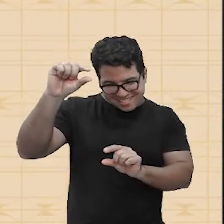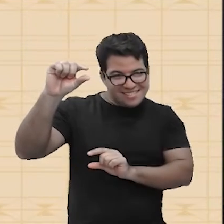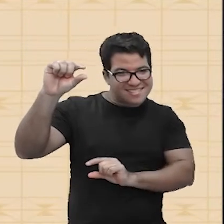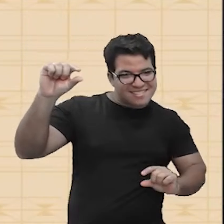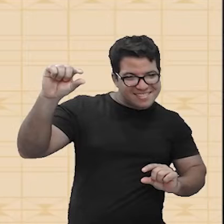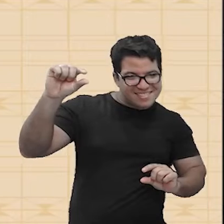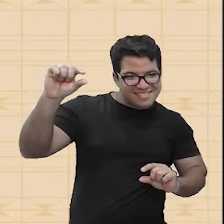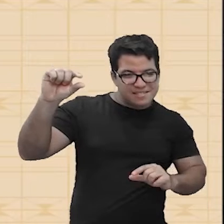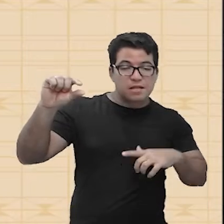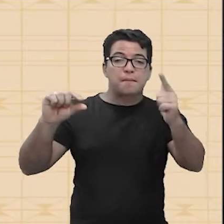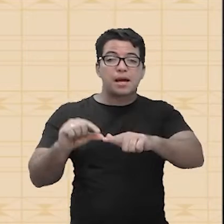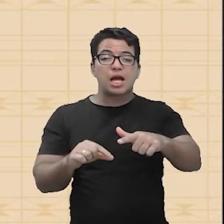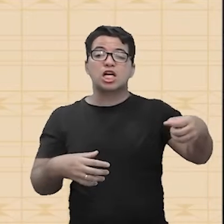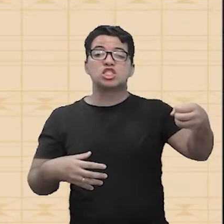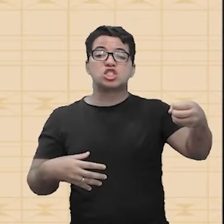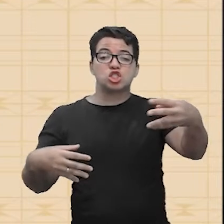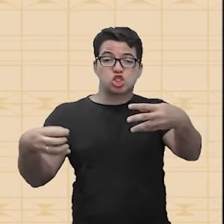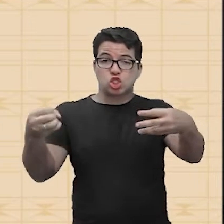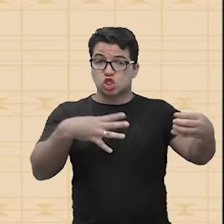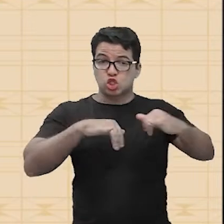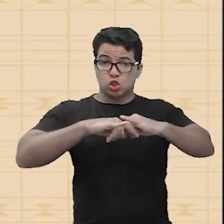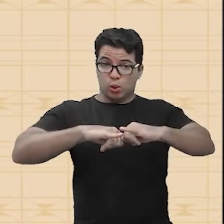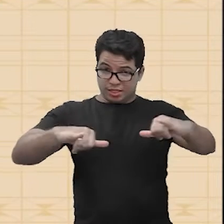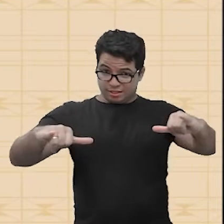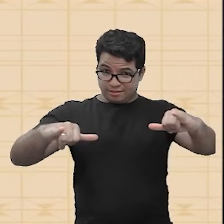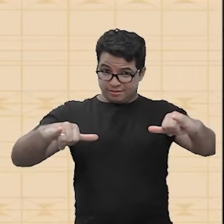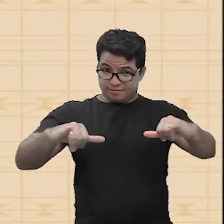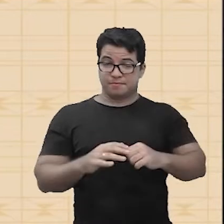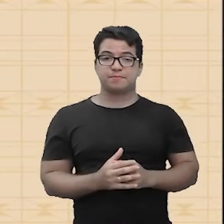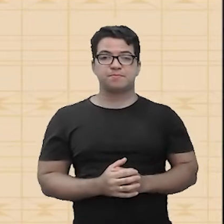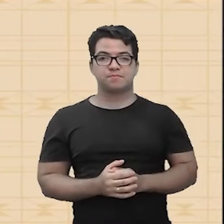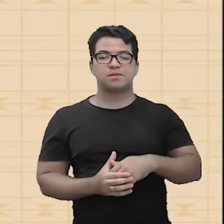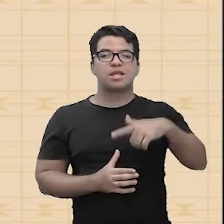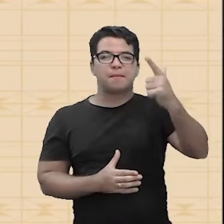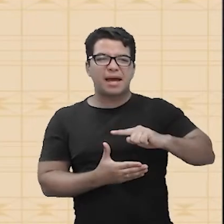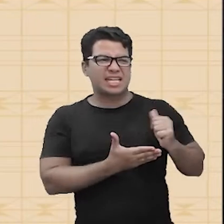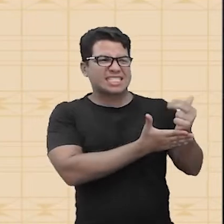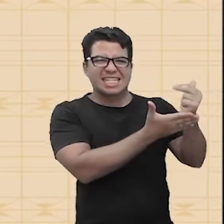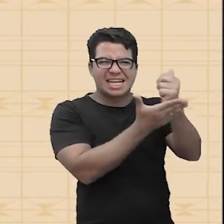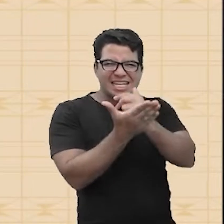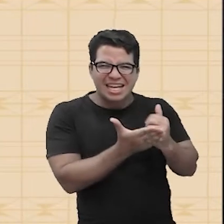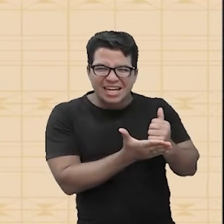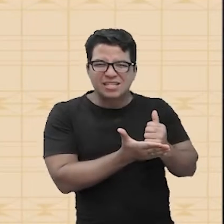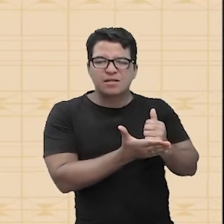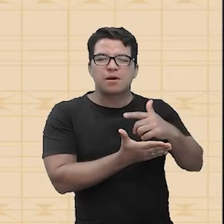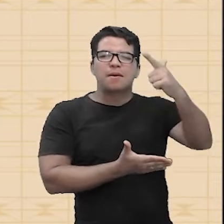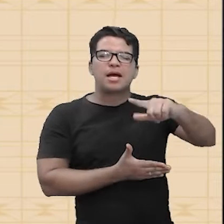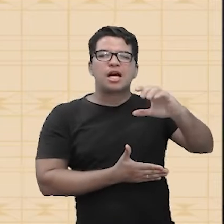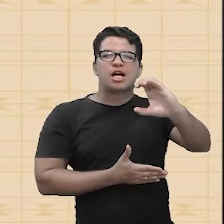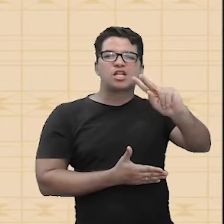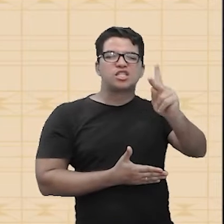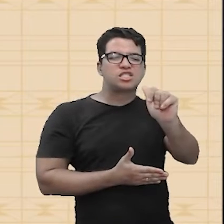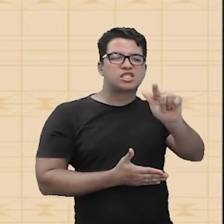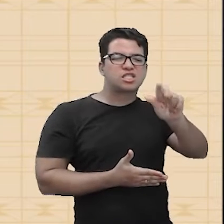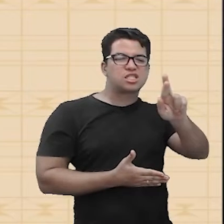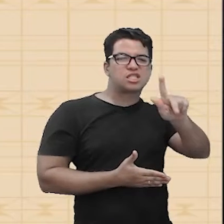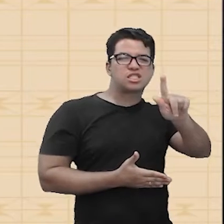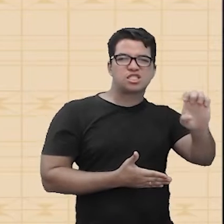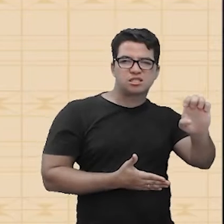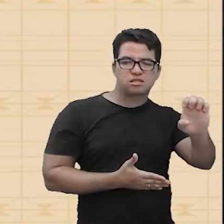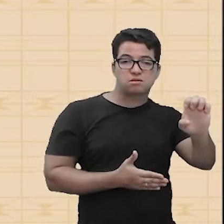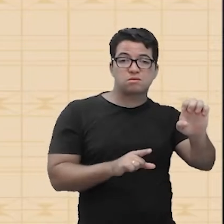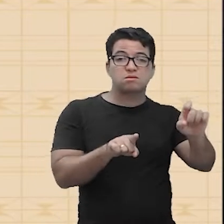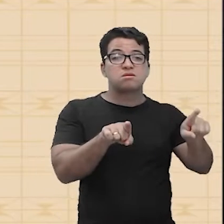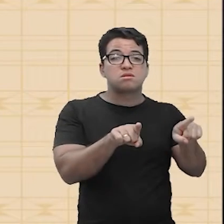News, né, são notícias, o cartoon, a charge e o